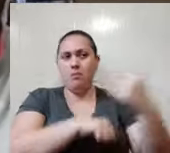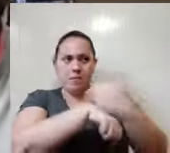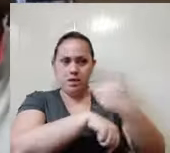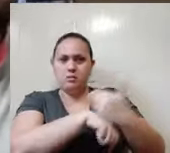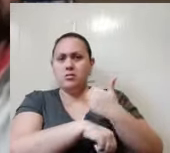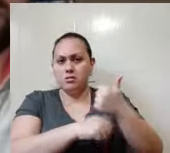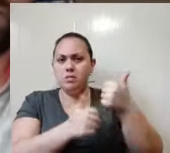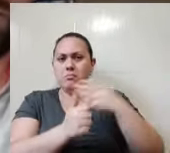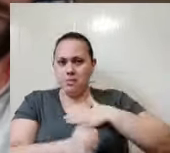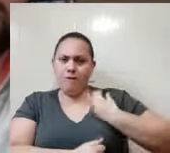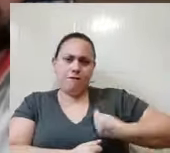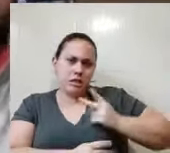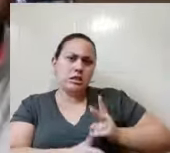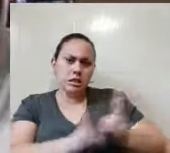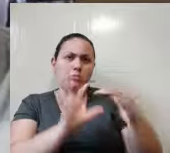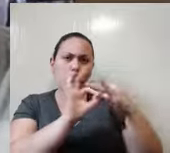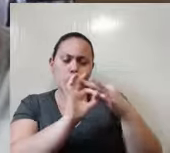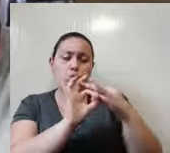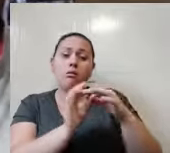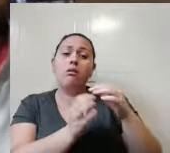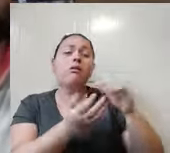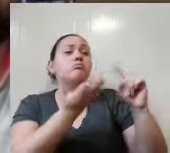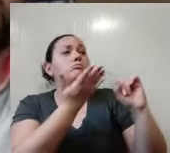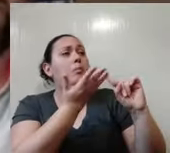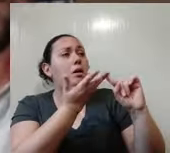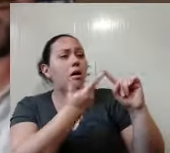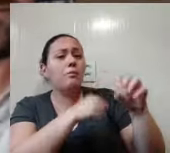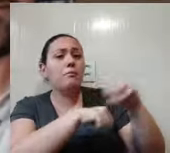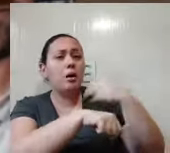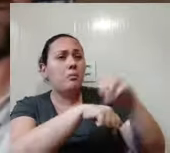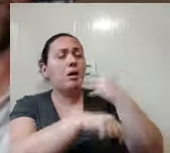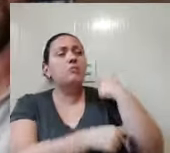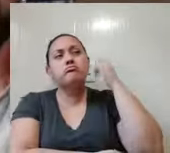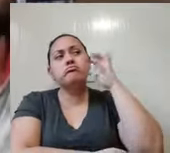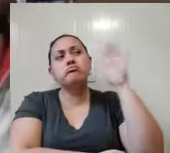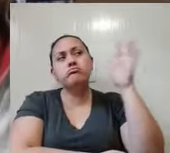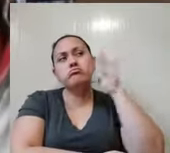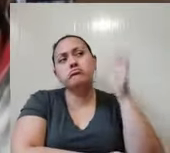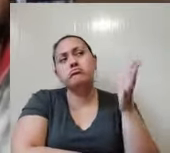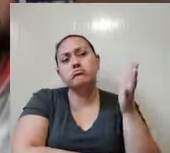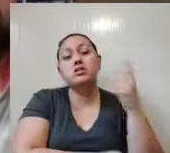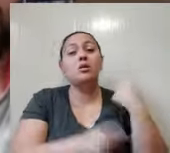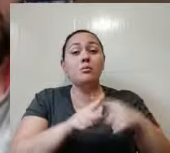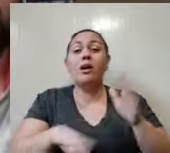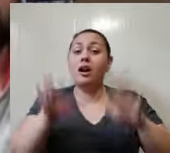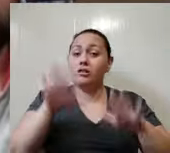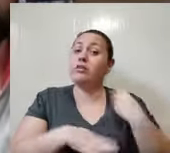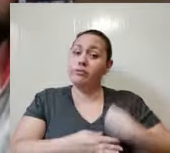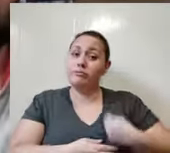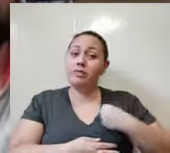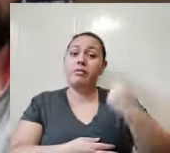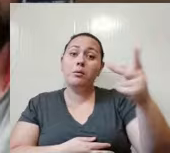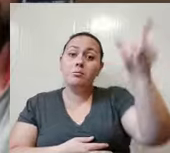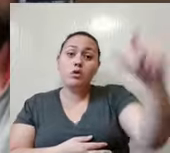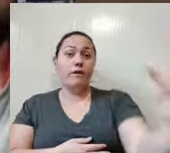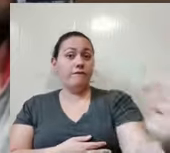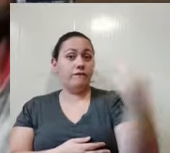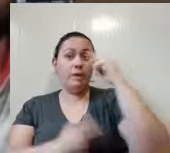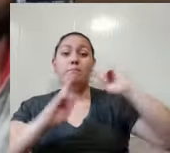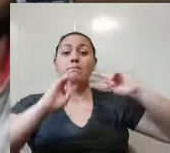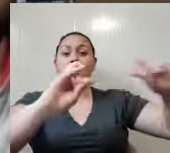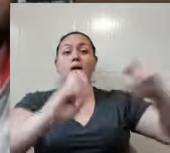é uma pessoa importante, que tem uma importância na tua vida, escutar e poder pensar. Porque, sem dúvida, às vezes a gente tem algumas